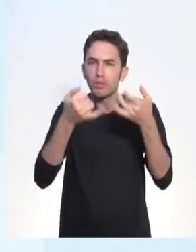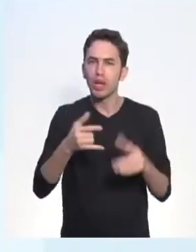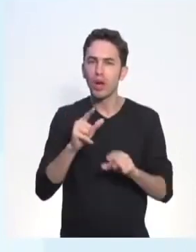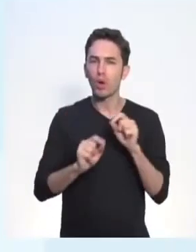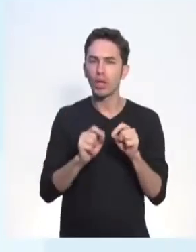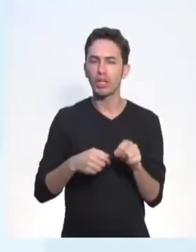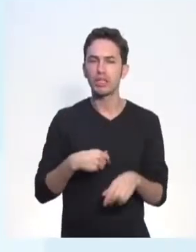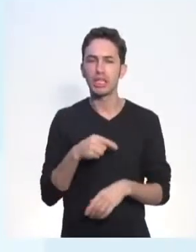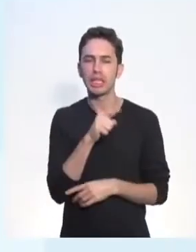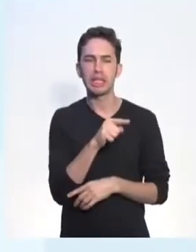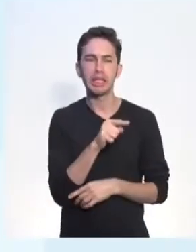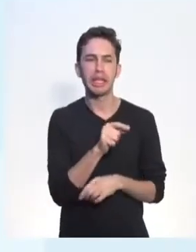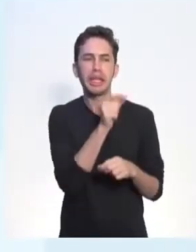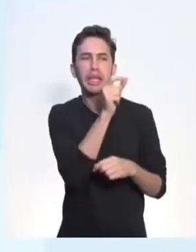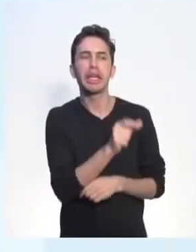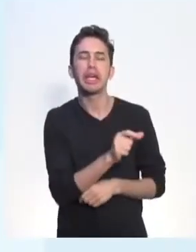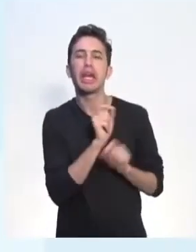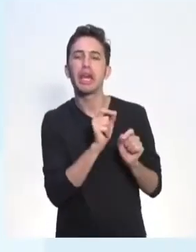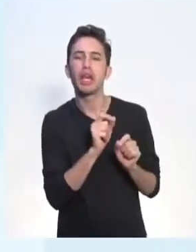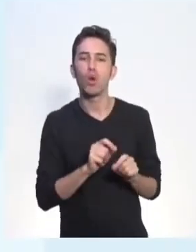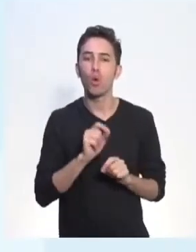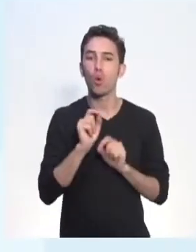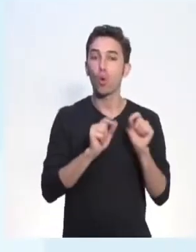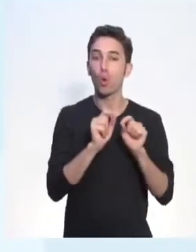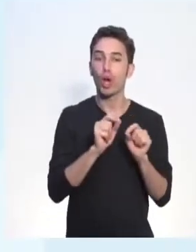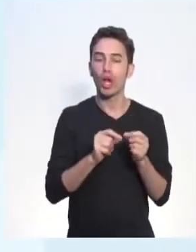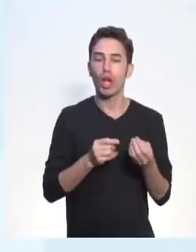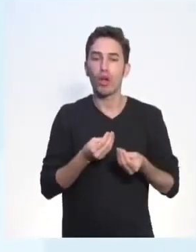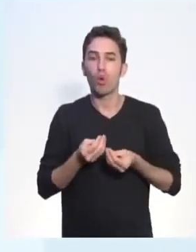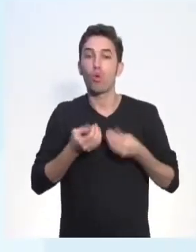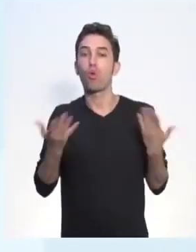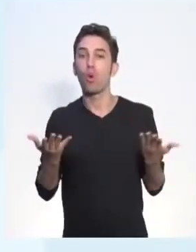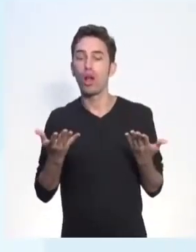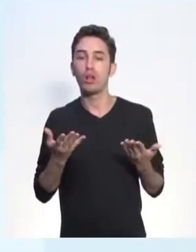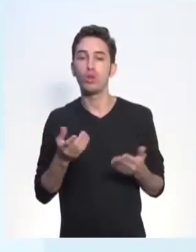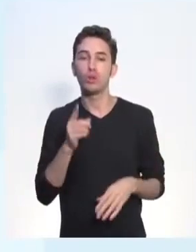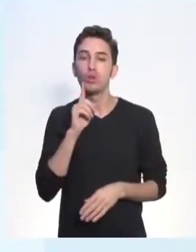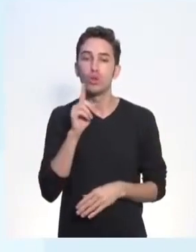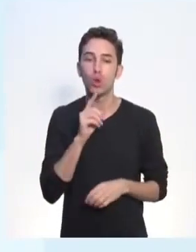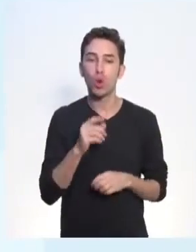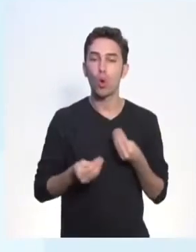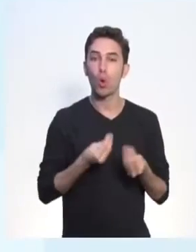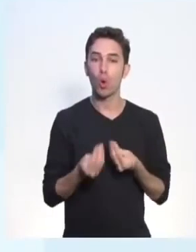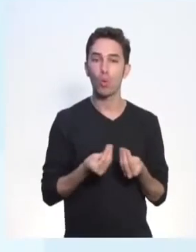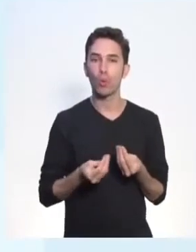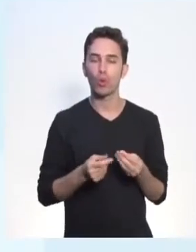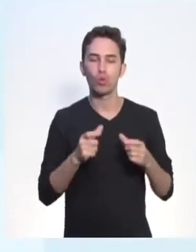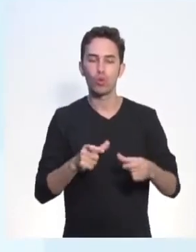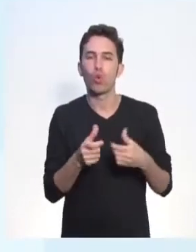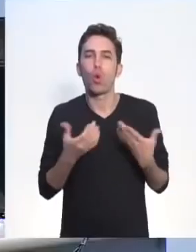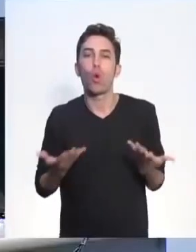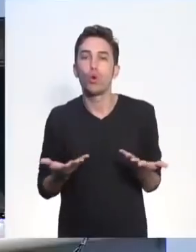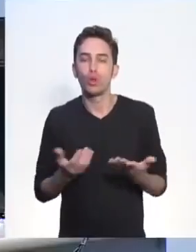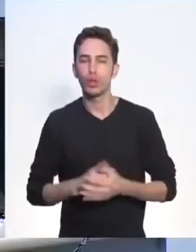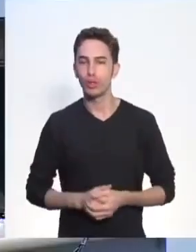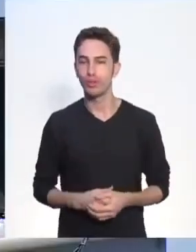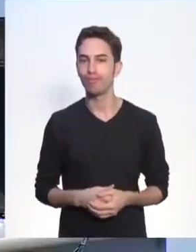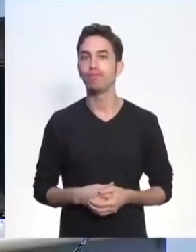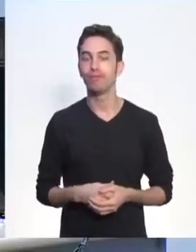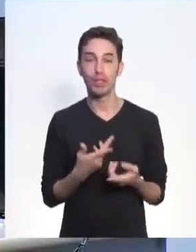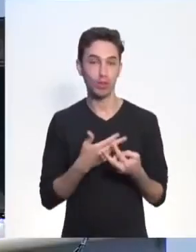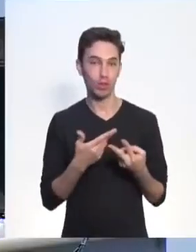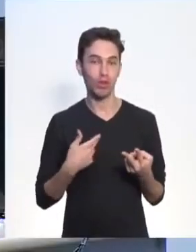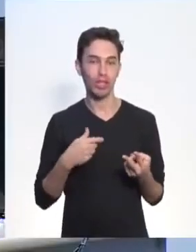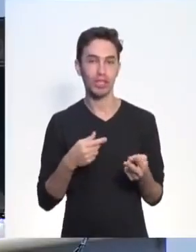quem, o que, quando, onde, como, e às vezes também tem o porquê. Certo? Pode voltar para mim. Então, prestem atenção.